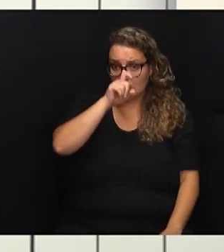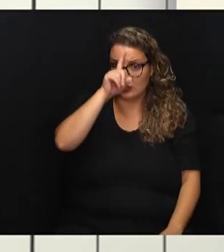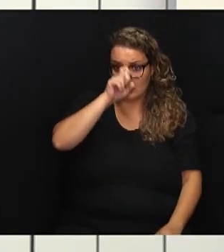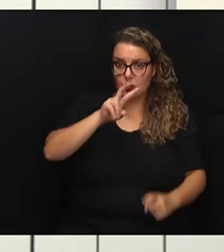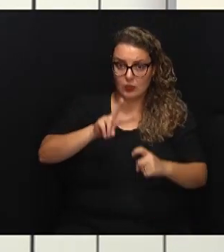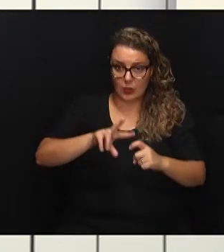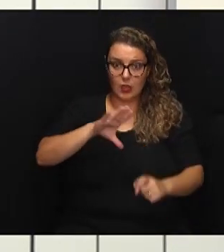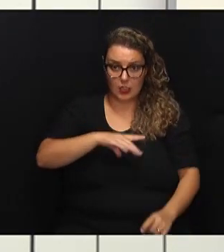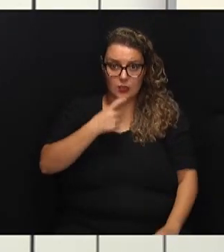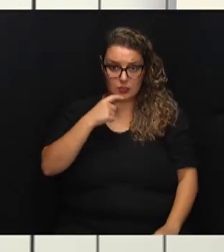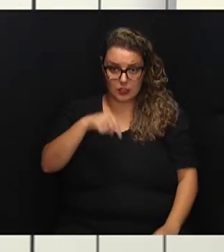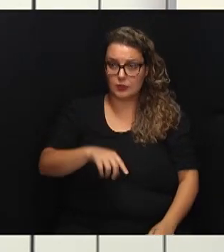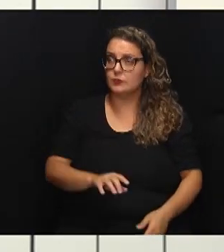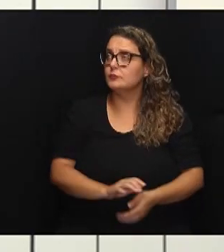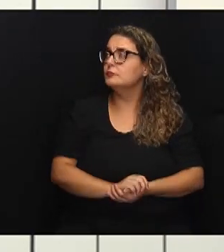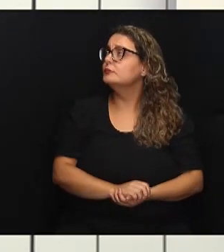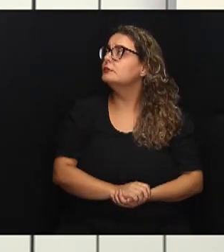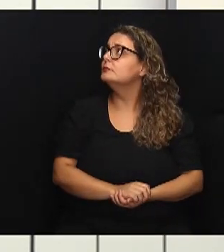veterinário aqui no município.